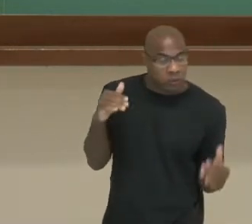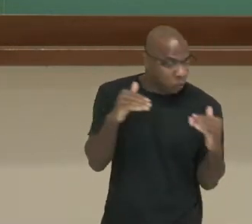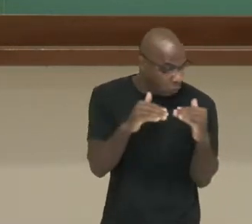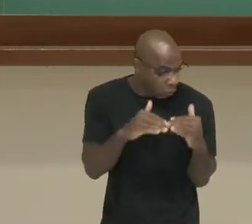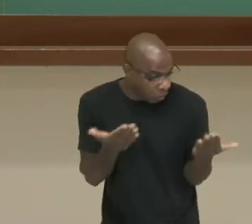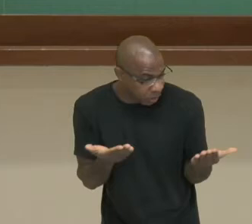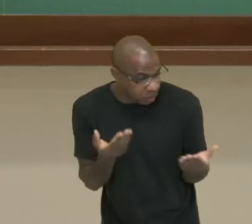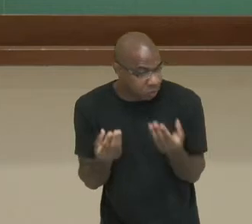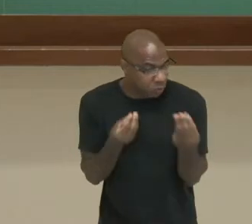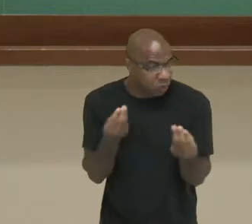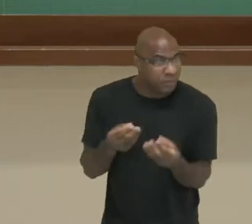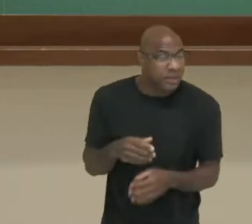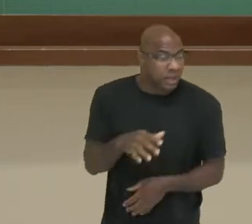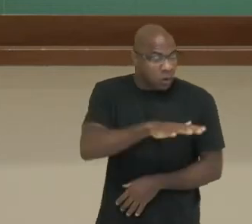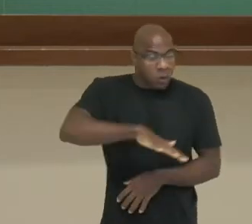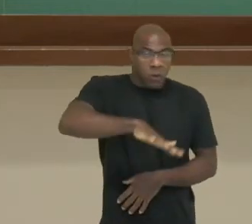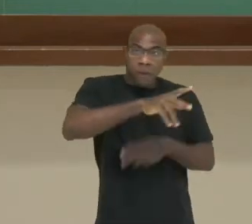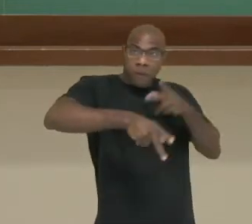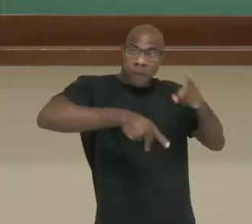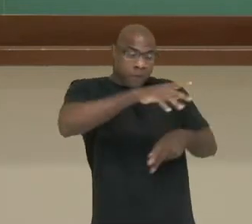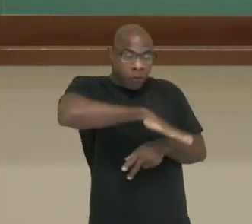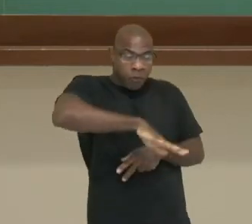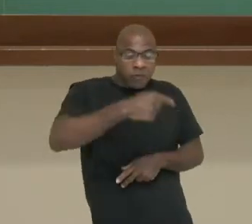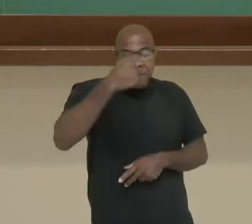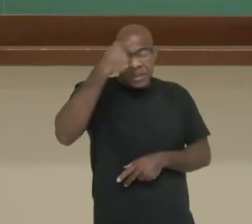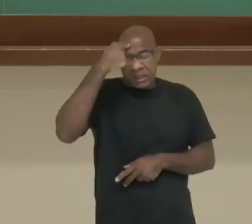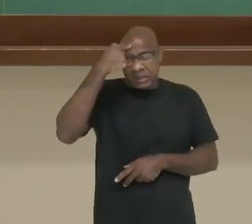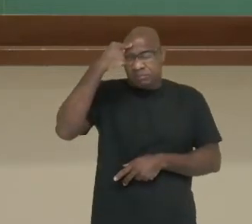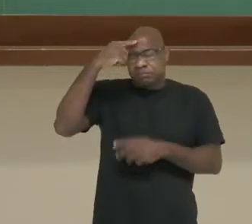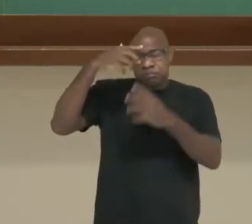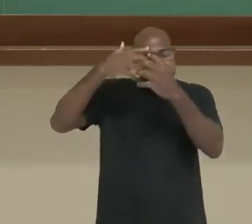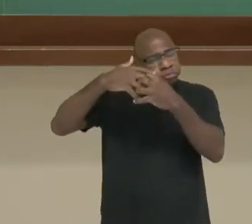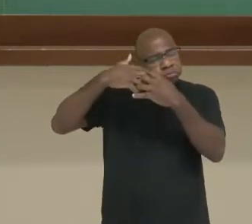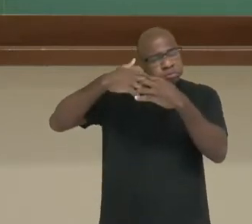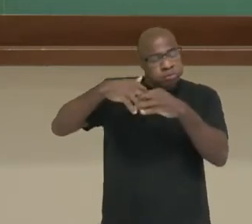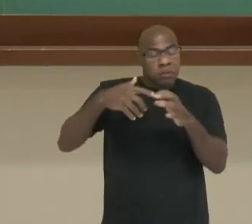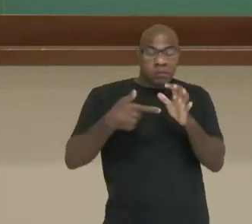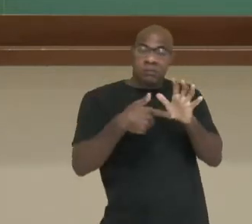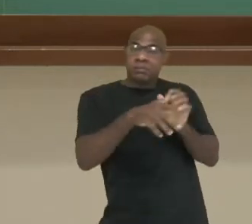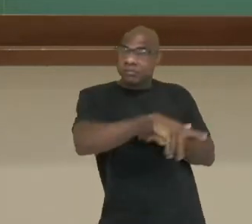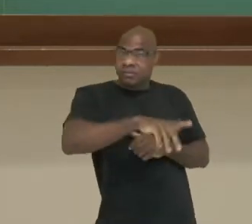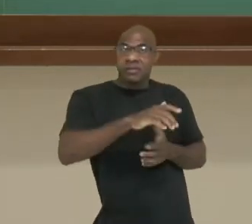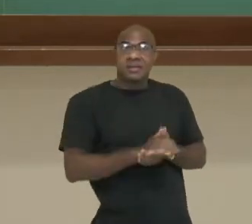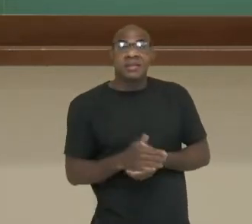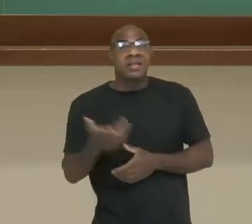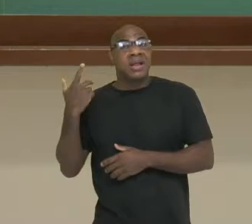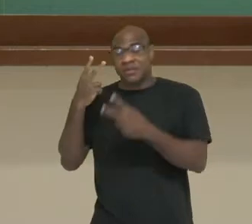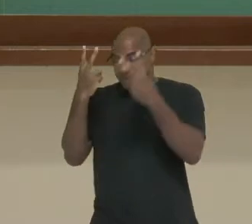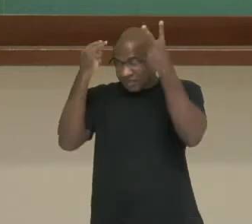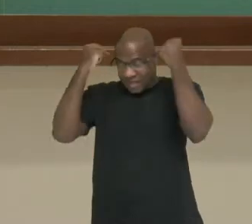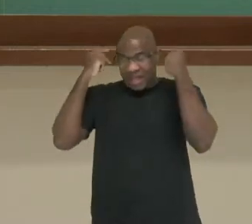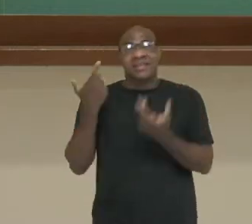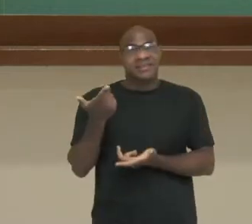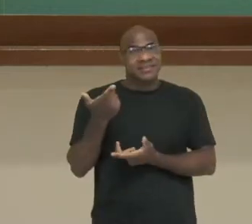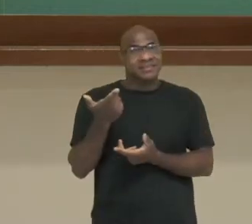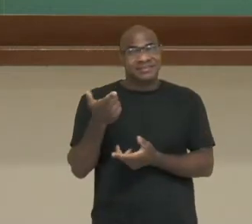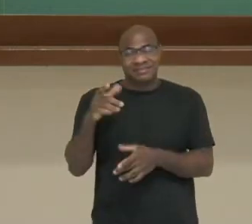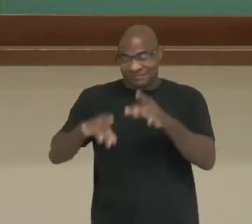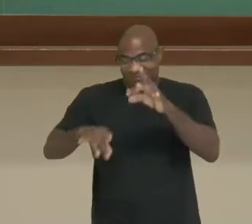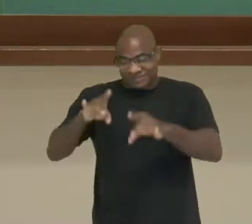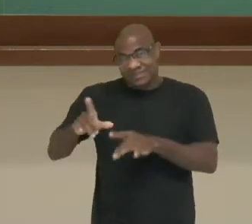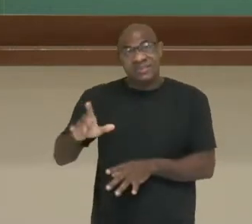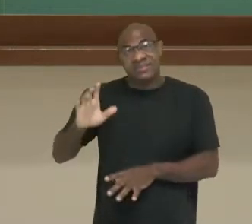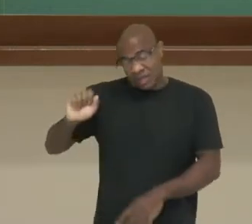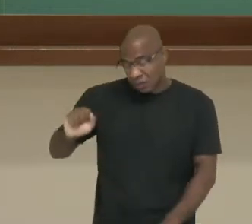Então levava o público a pensar sobre o que estava sendo representado. Então lá no teatro grego a gente já vê o teatro épico